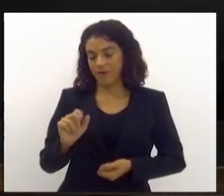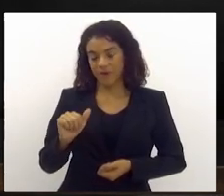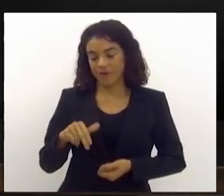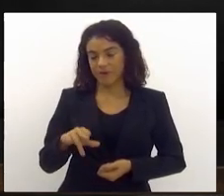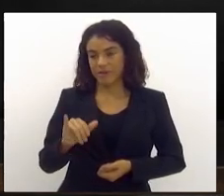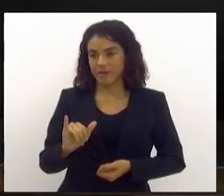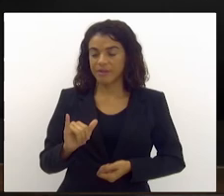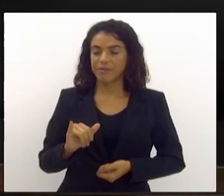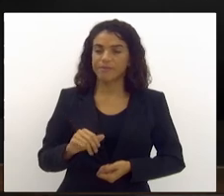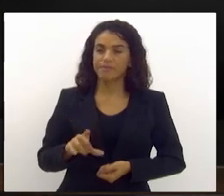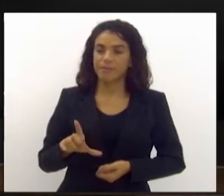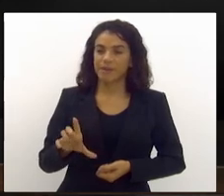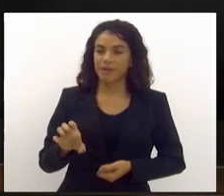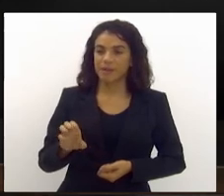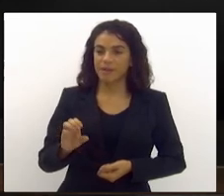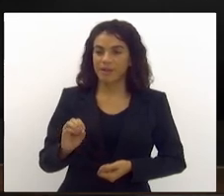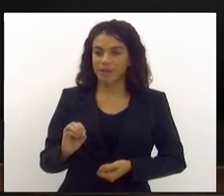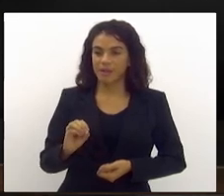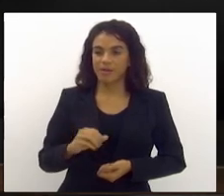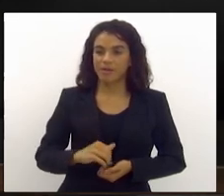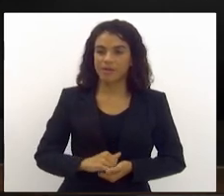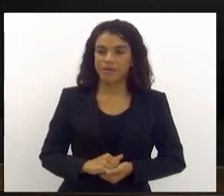Deputado Léo Vieira.